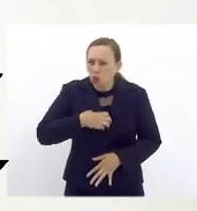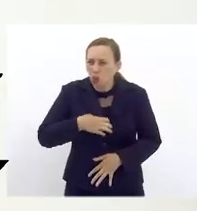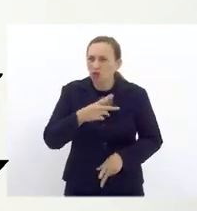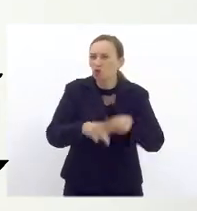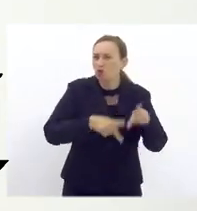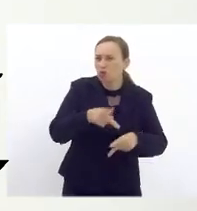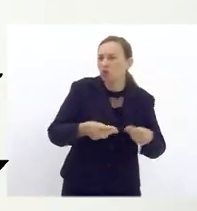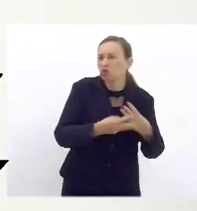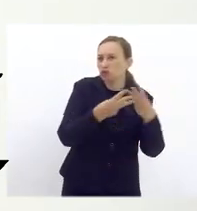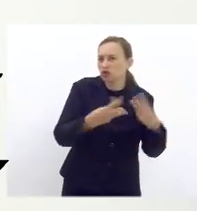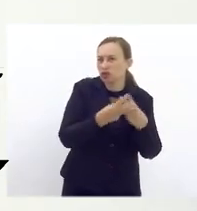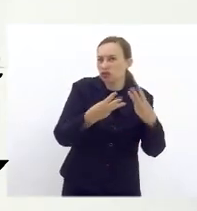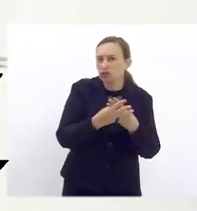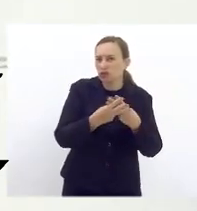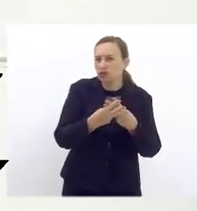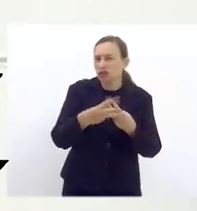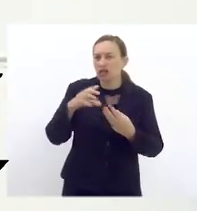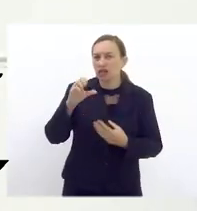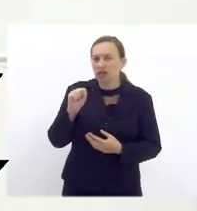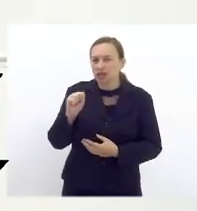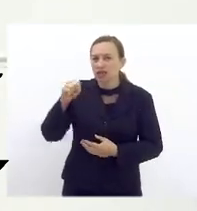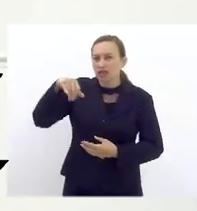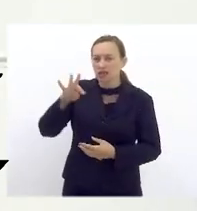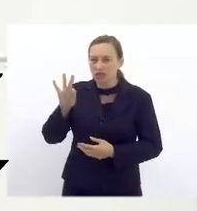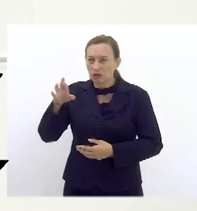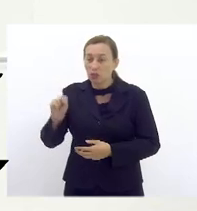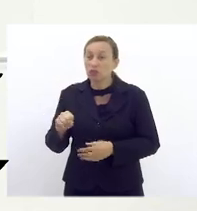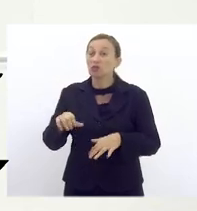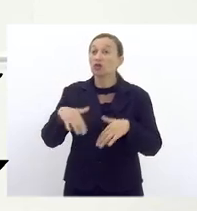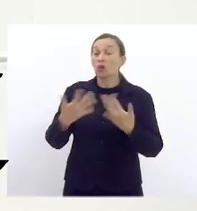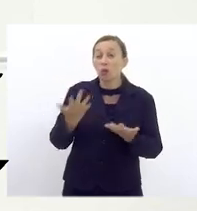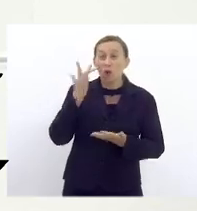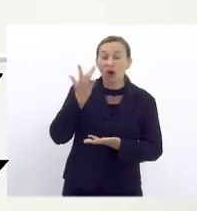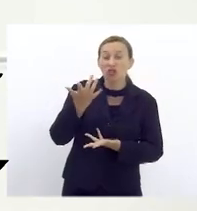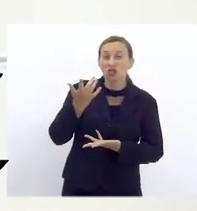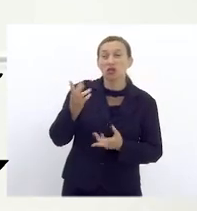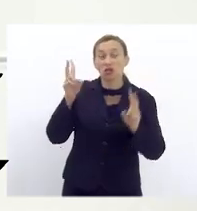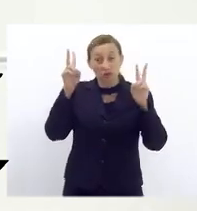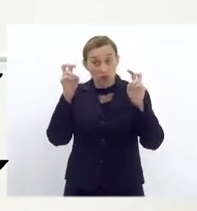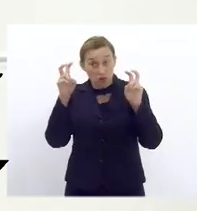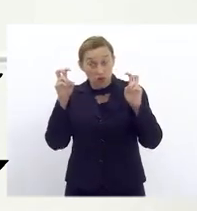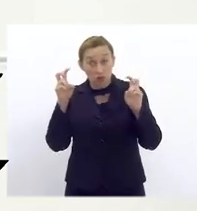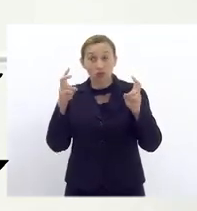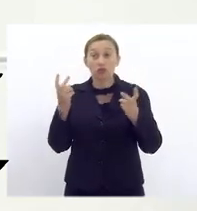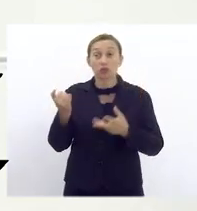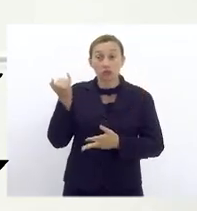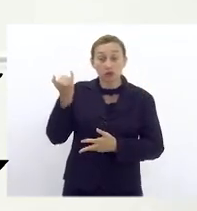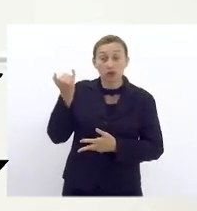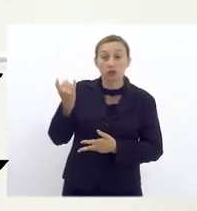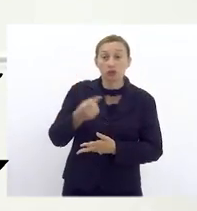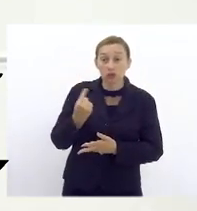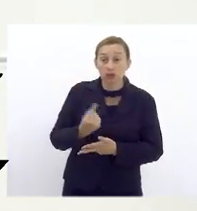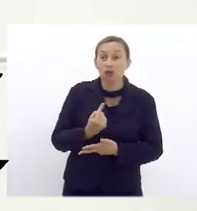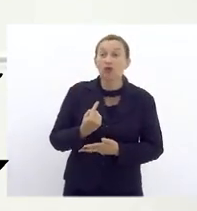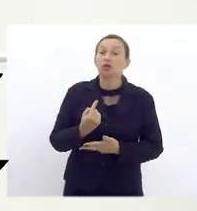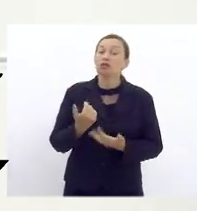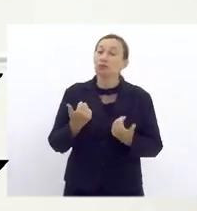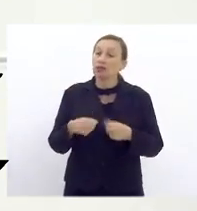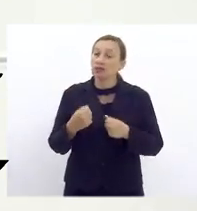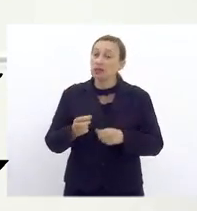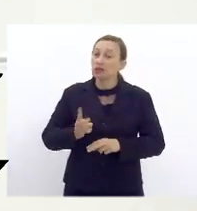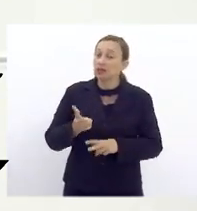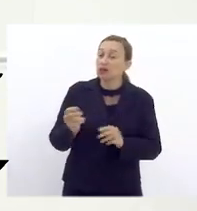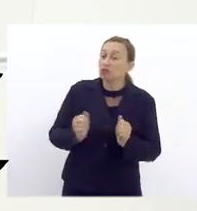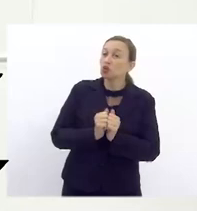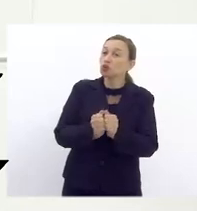judeus com símbolos e tudo mais então eu acho que são questões pertinentes né nossas e que a gente tem que estar sempre